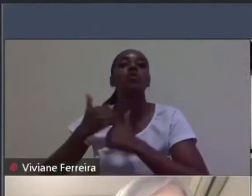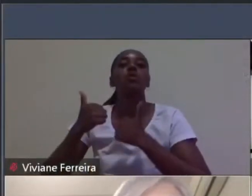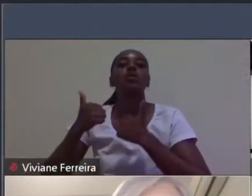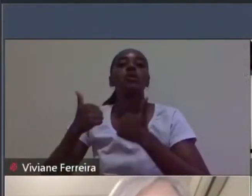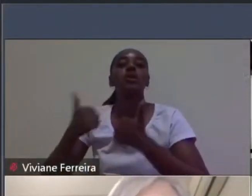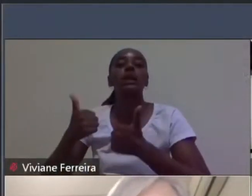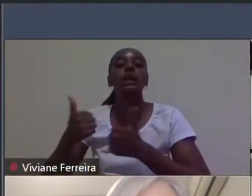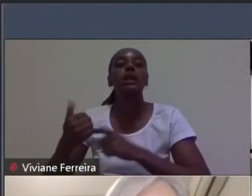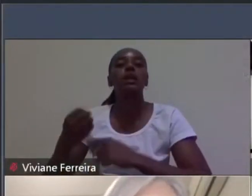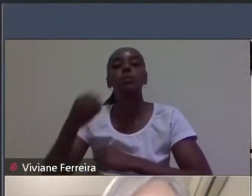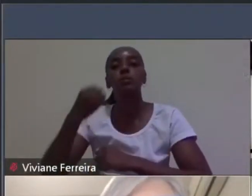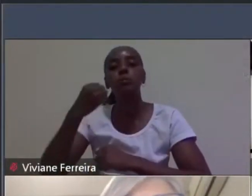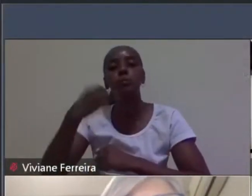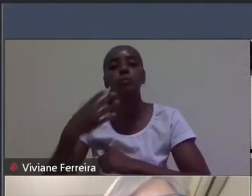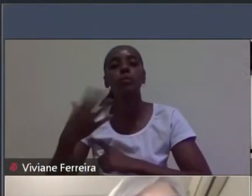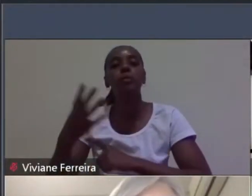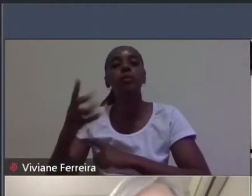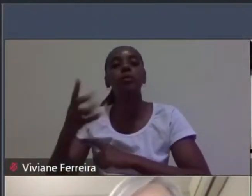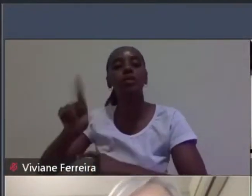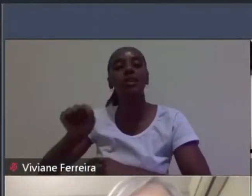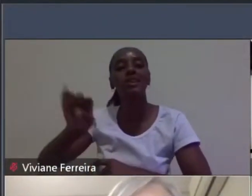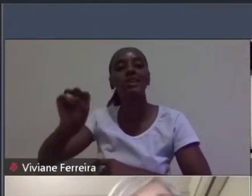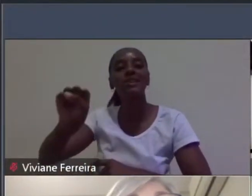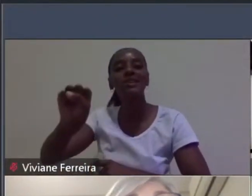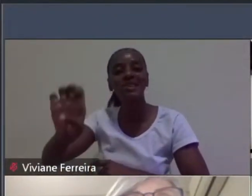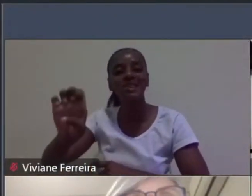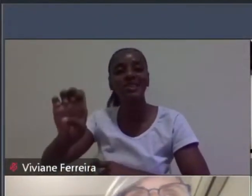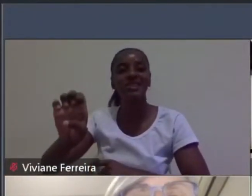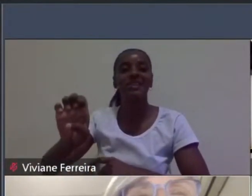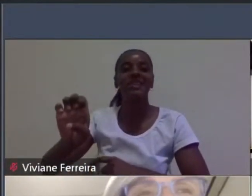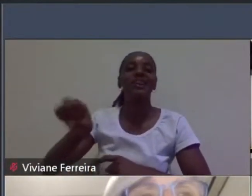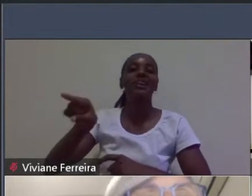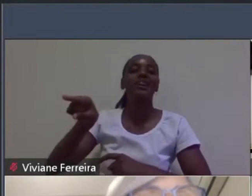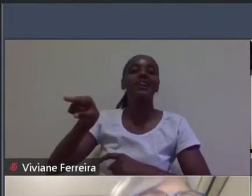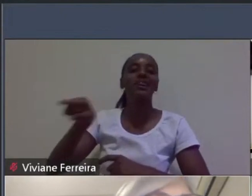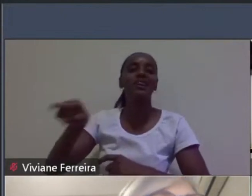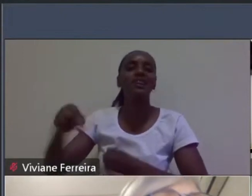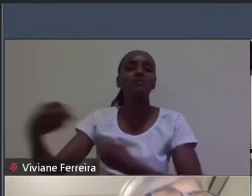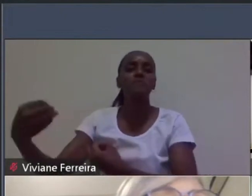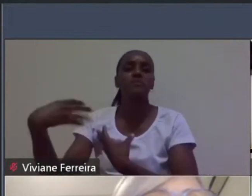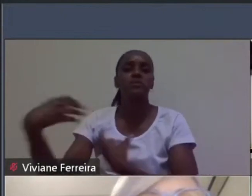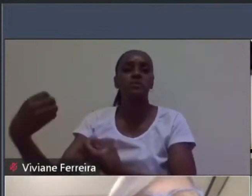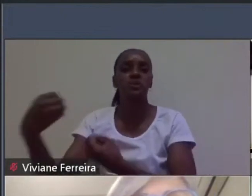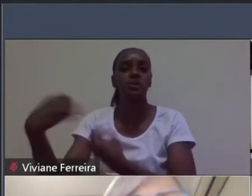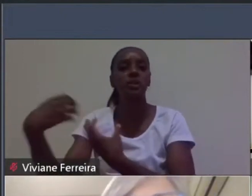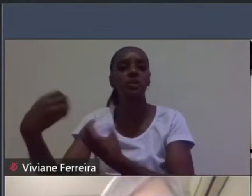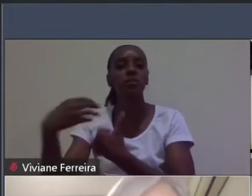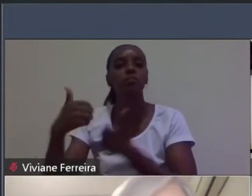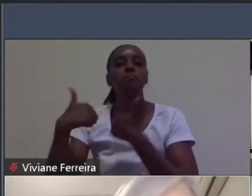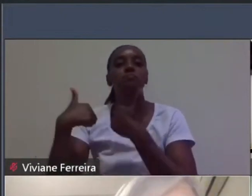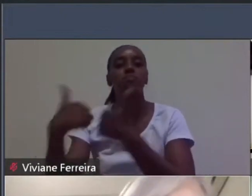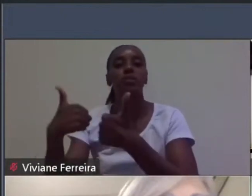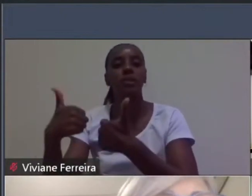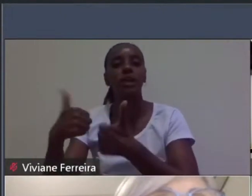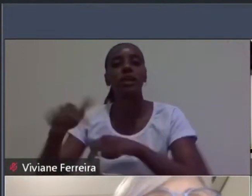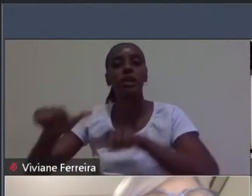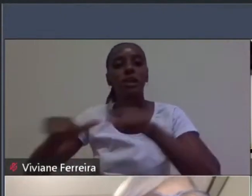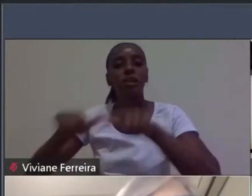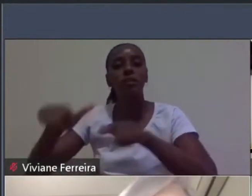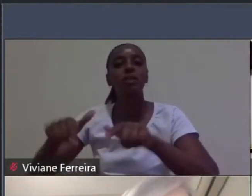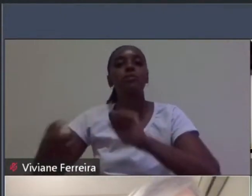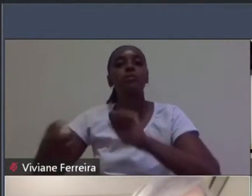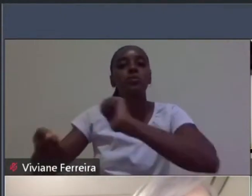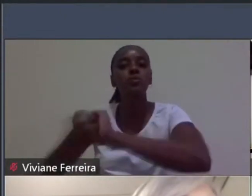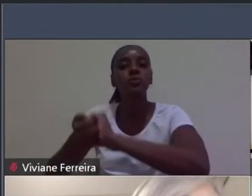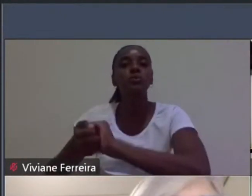Deise é uma amiga do peito, a Deise me ensinou muito. Trabalhamos juntas, fazemos coisas juntas,